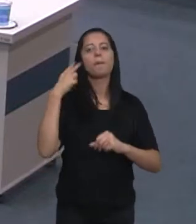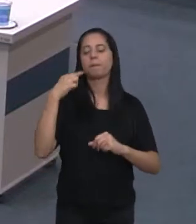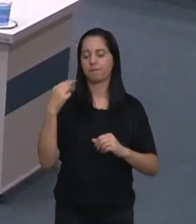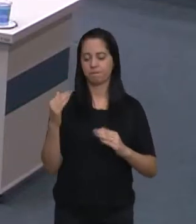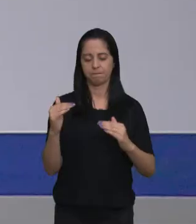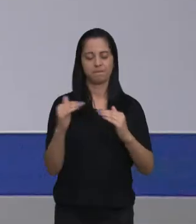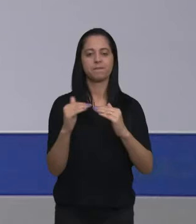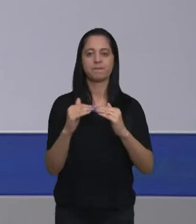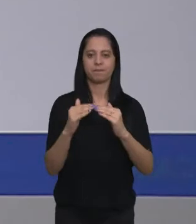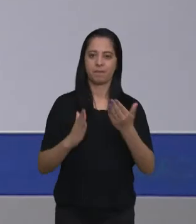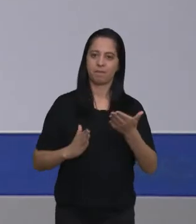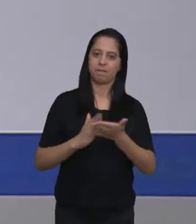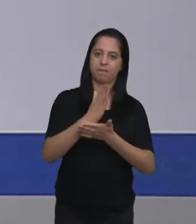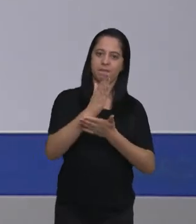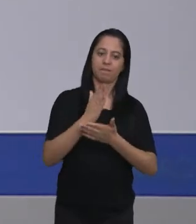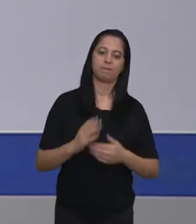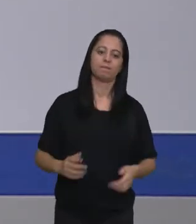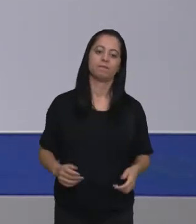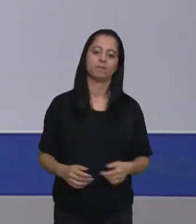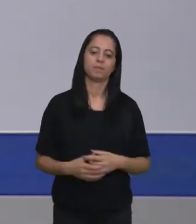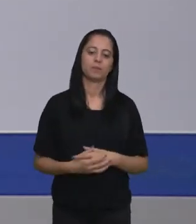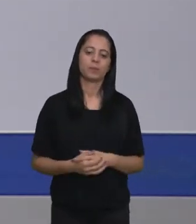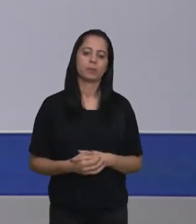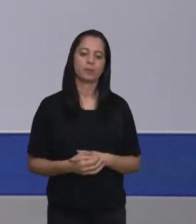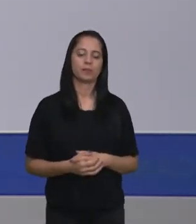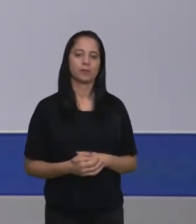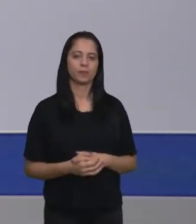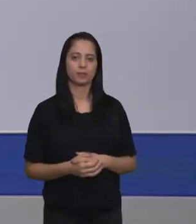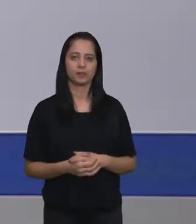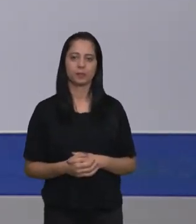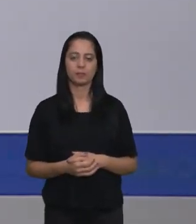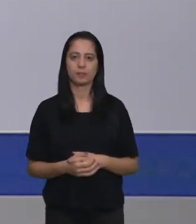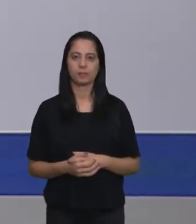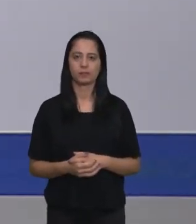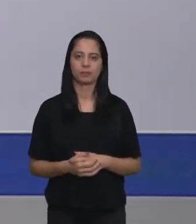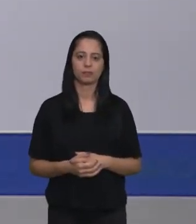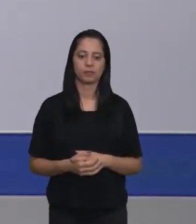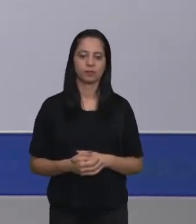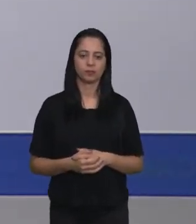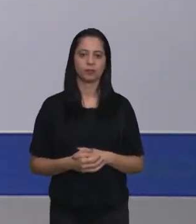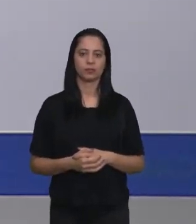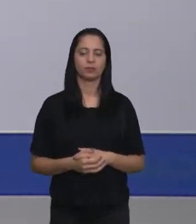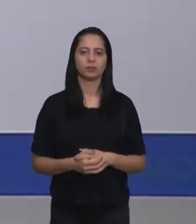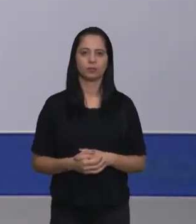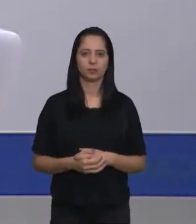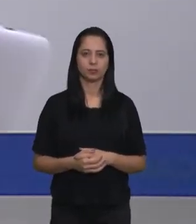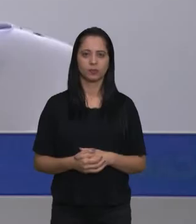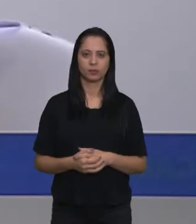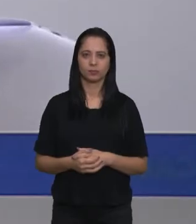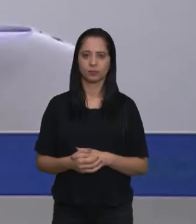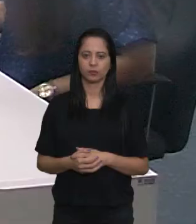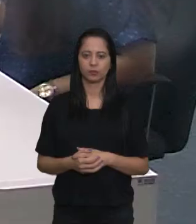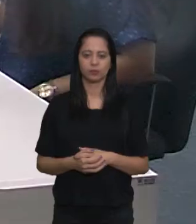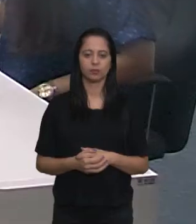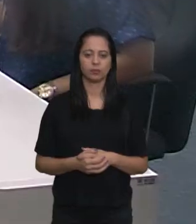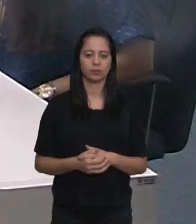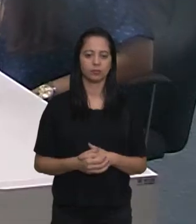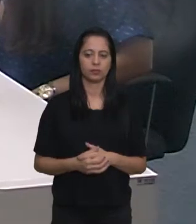senhor presidente. Tramitação aprovada por unanimidade. Faz a leitura agora, presidente.